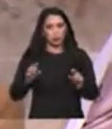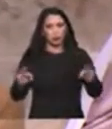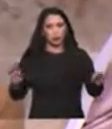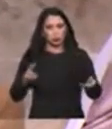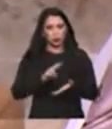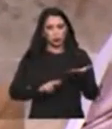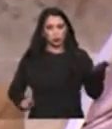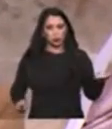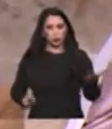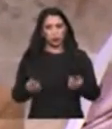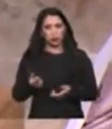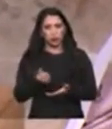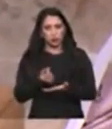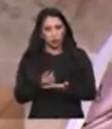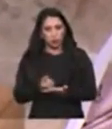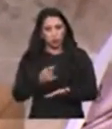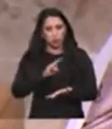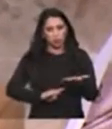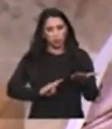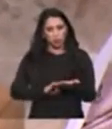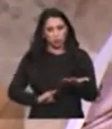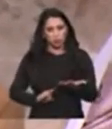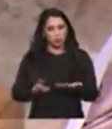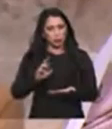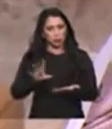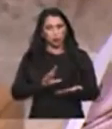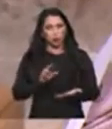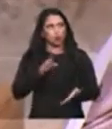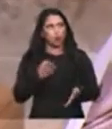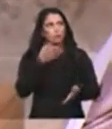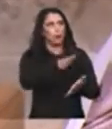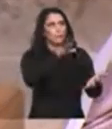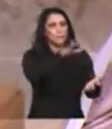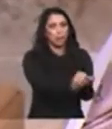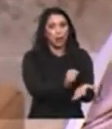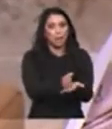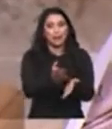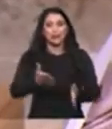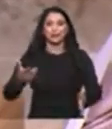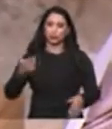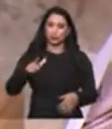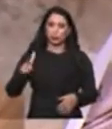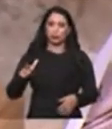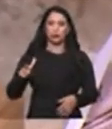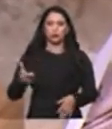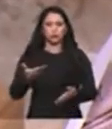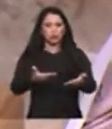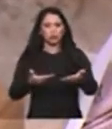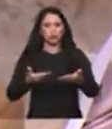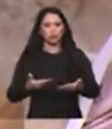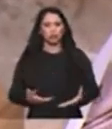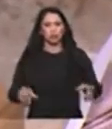os relatórios financeiros, documentos apreendidos, não só em busca e apreensão, mas em todos os outros trazidos